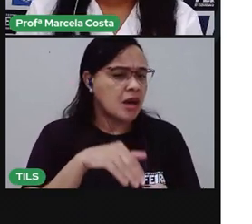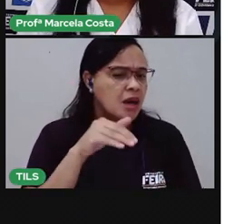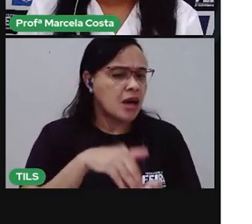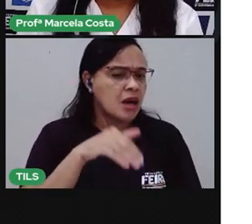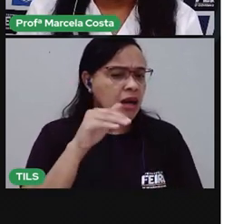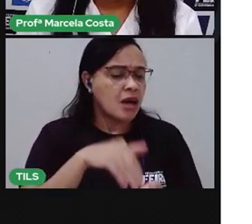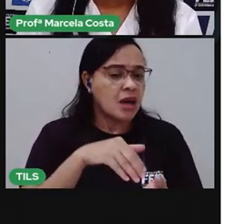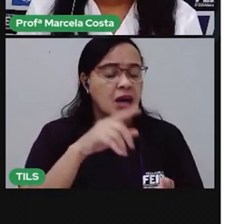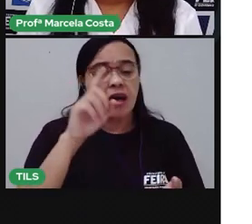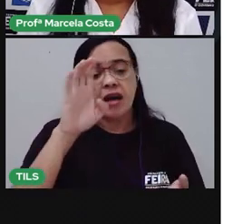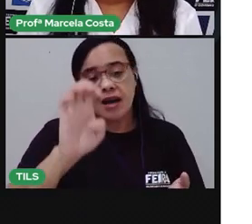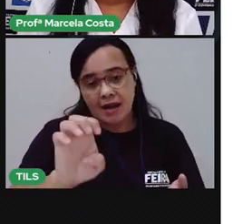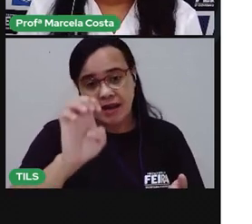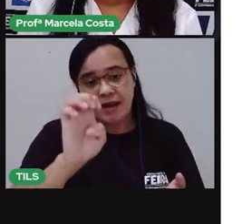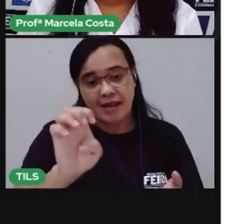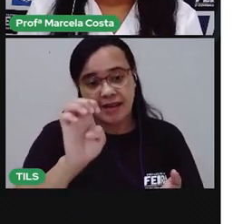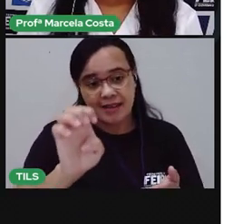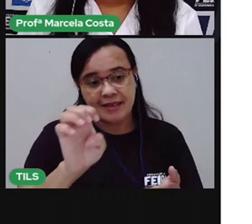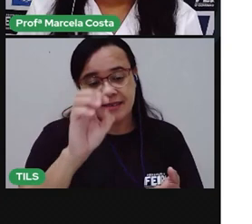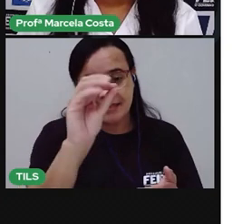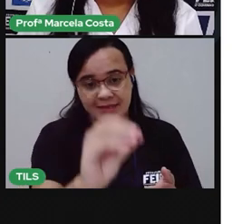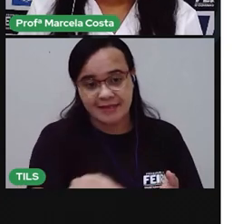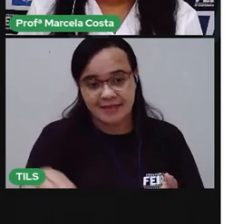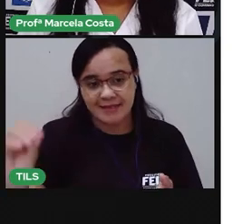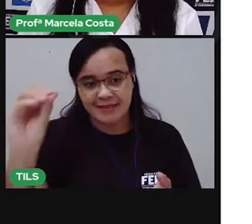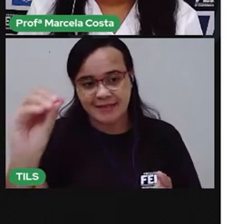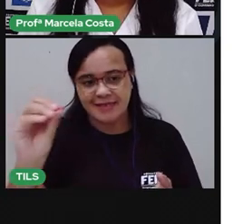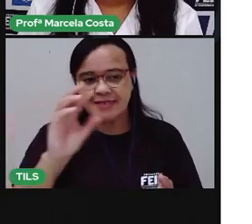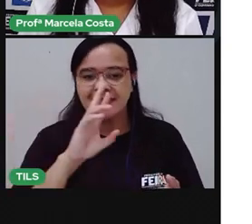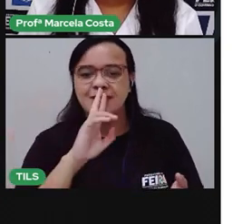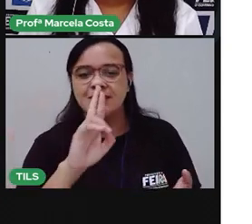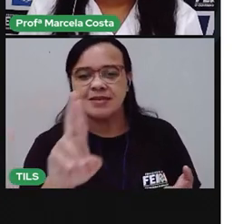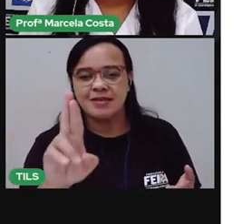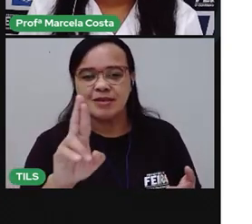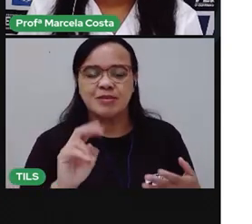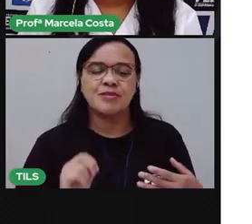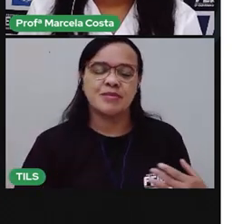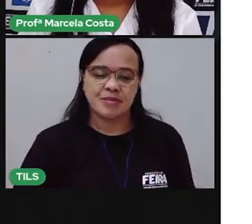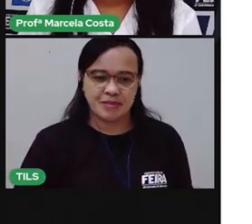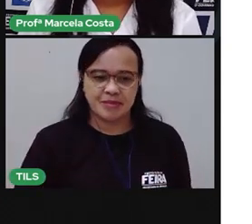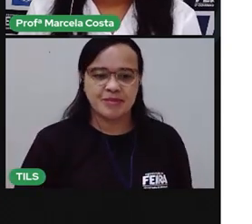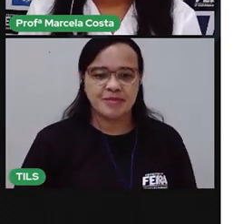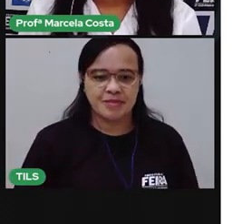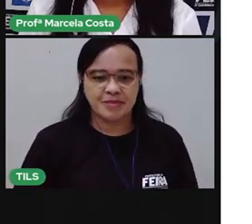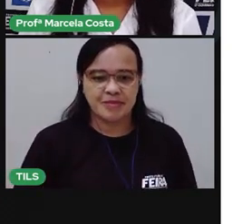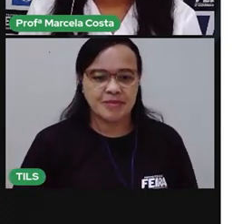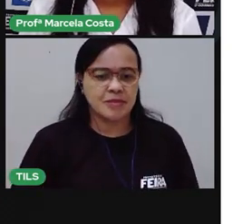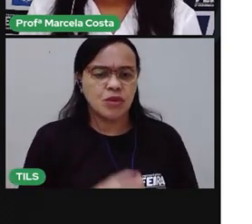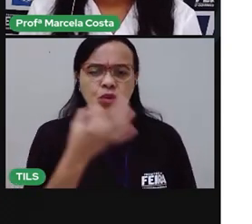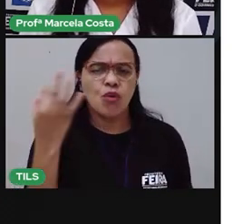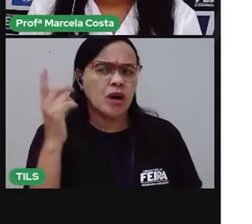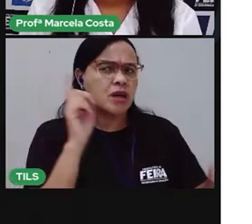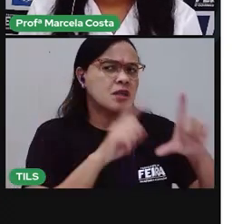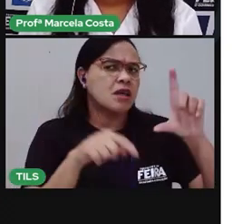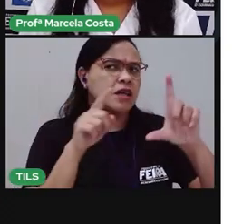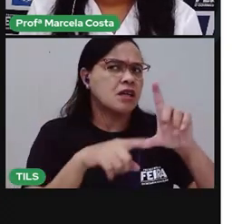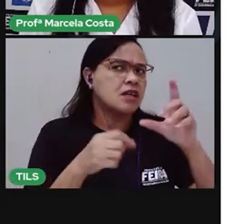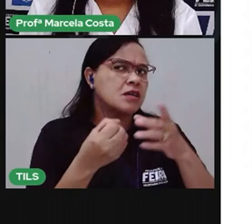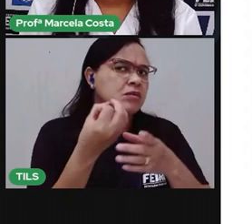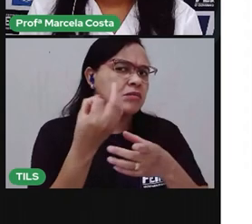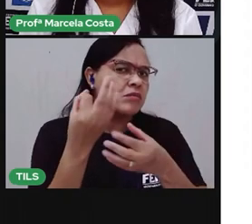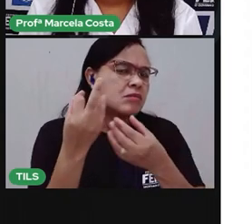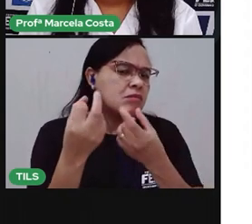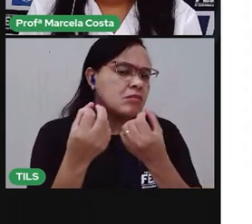a letra é traz aqui o preço espaço quantas letras tem